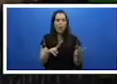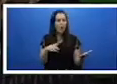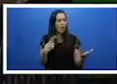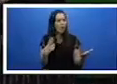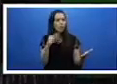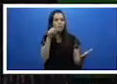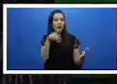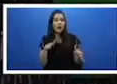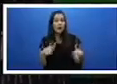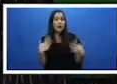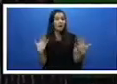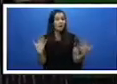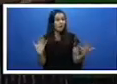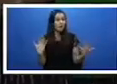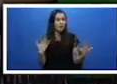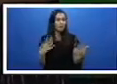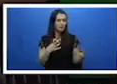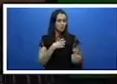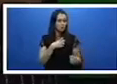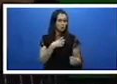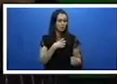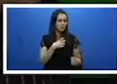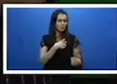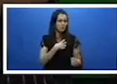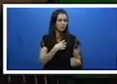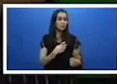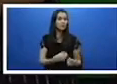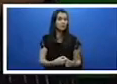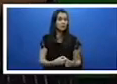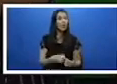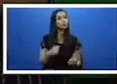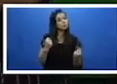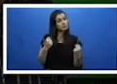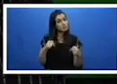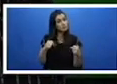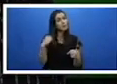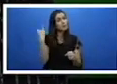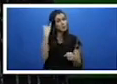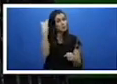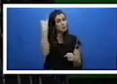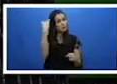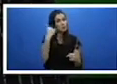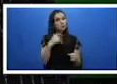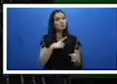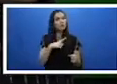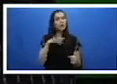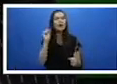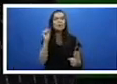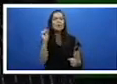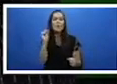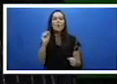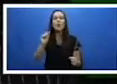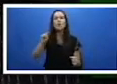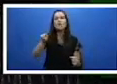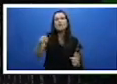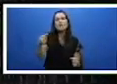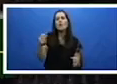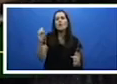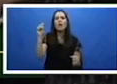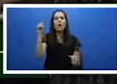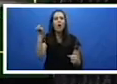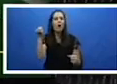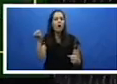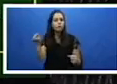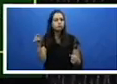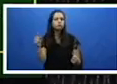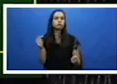exclamação, se está expressando um sentimento. Então, por isso que é importante nós utilizarmos os sinaizinhos de pontuação de